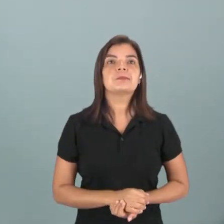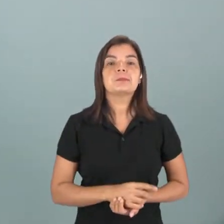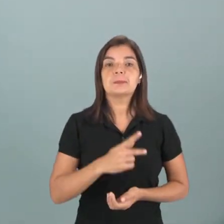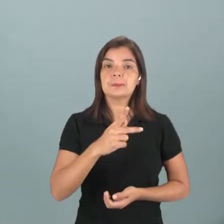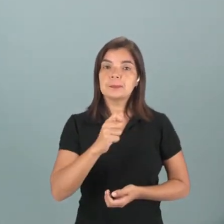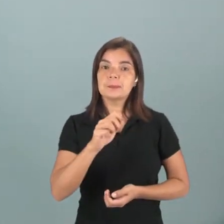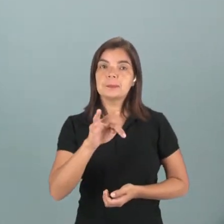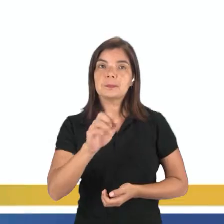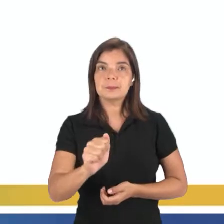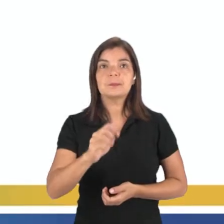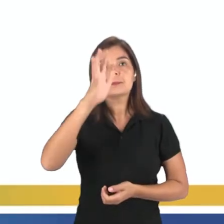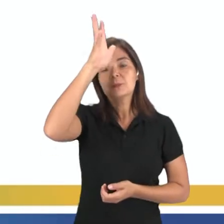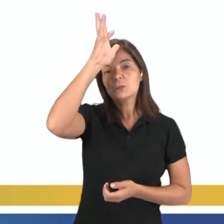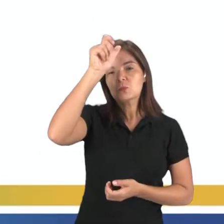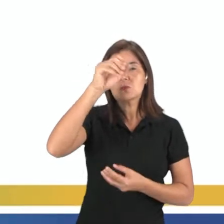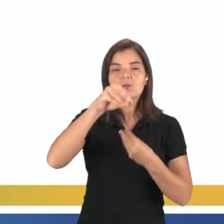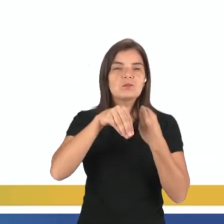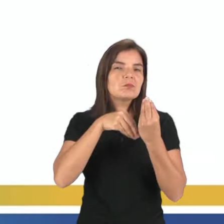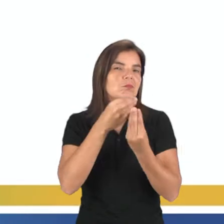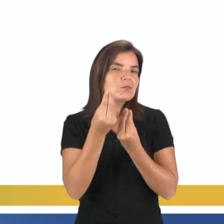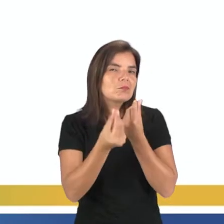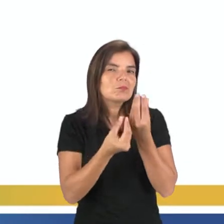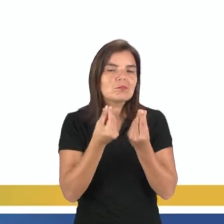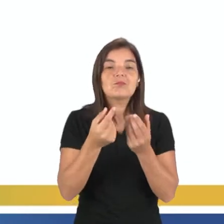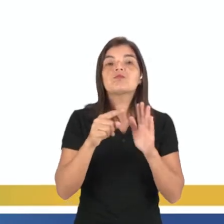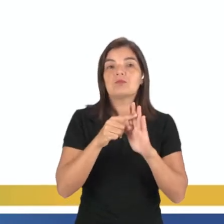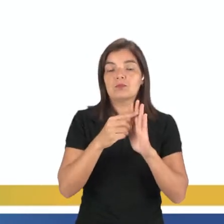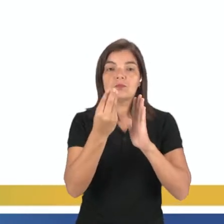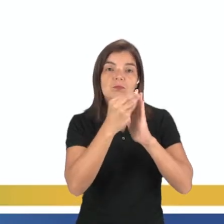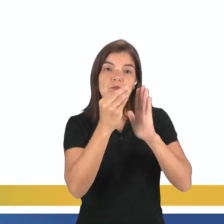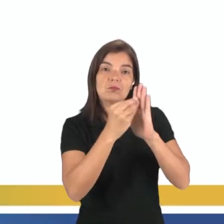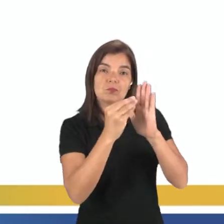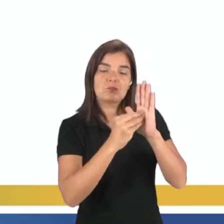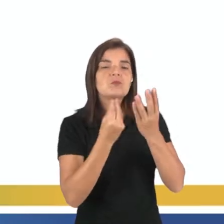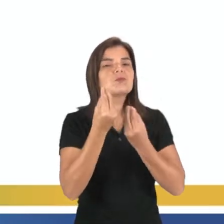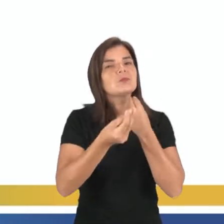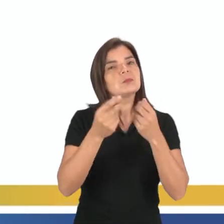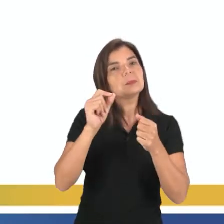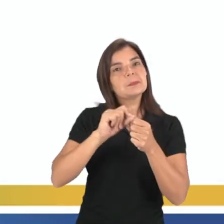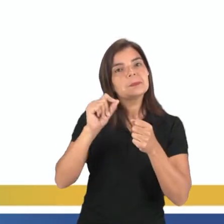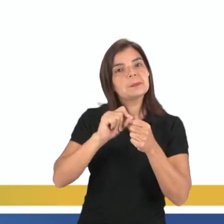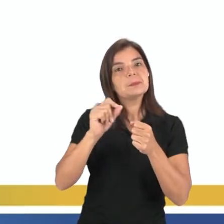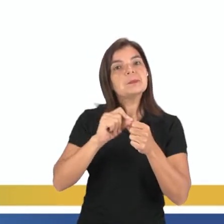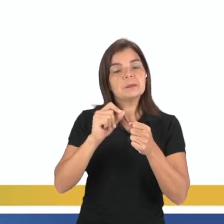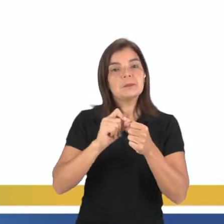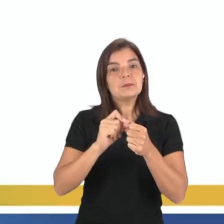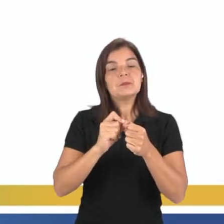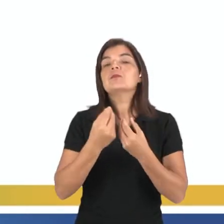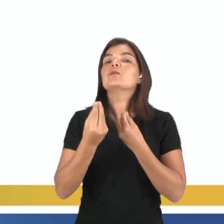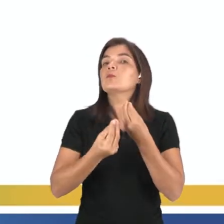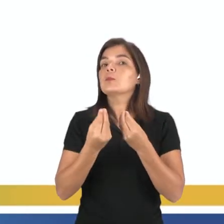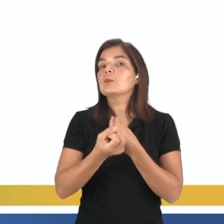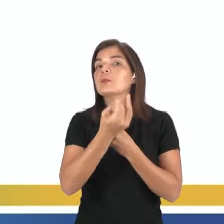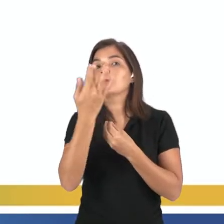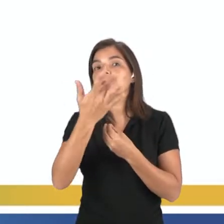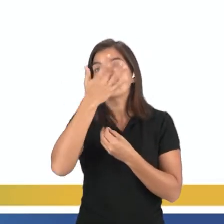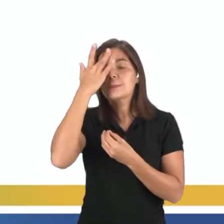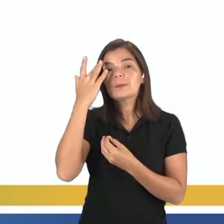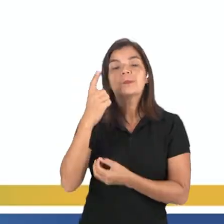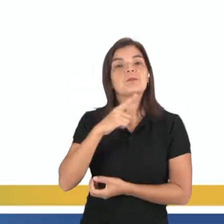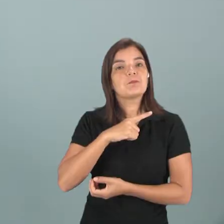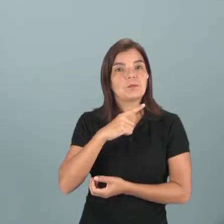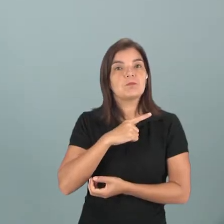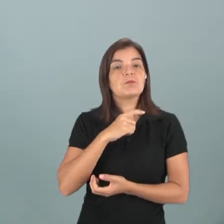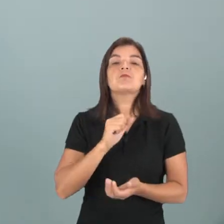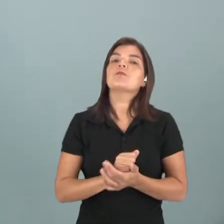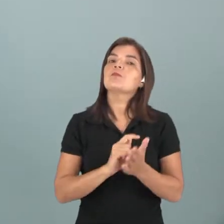só, patê de frango cremoso. Temos aí os ingredientes, modo de preparo e o rendimento. Você observa